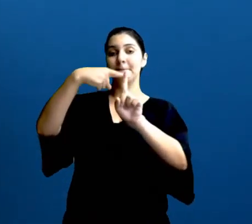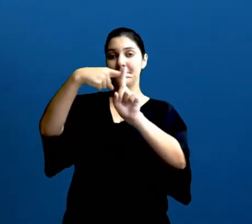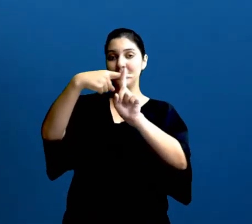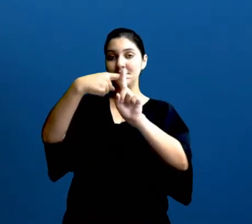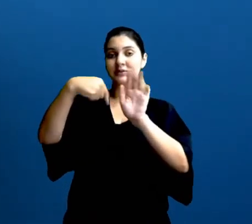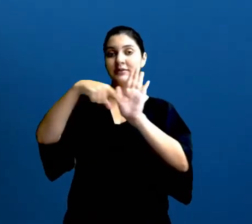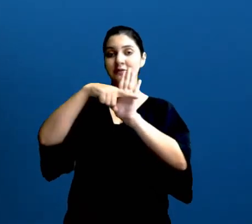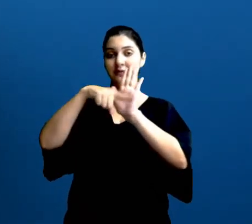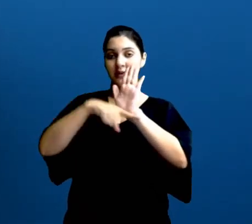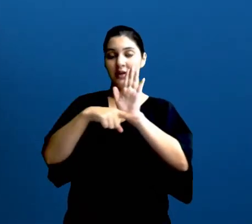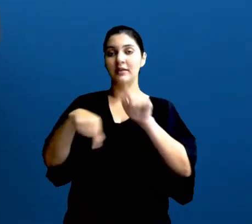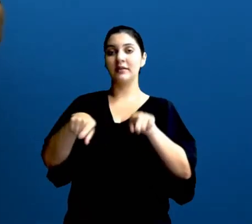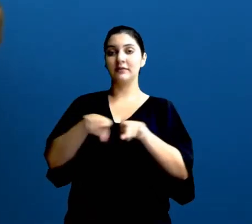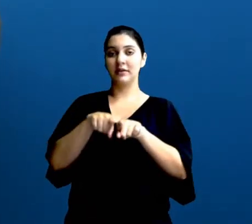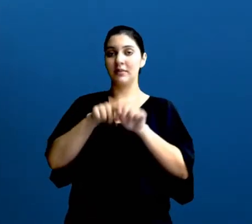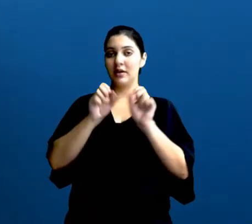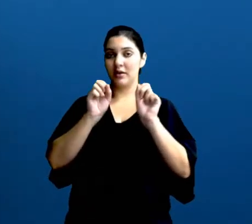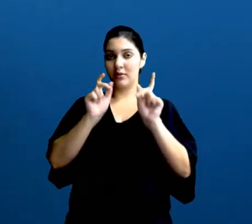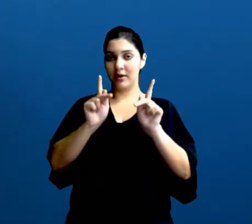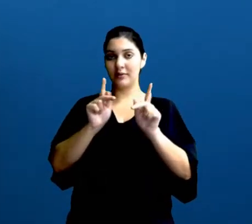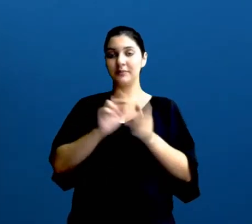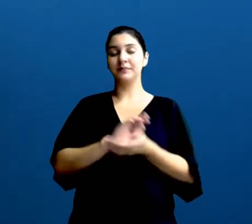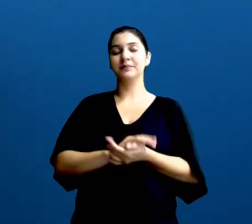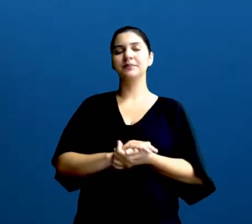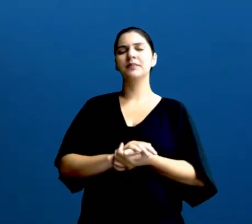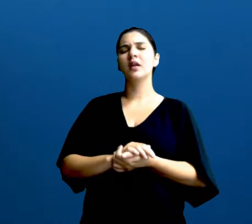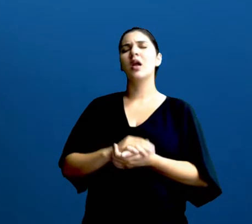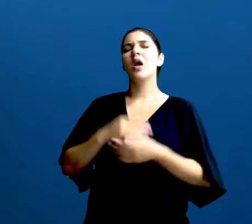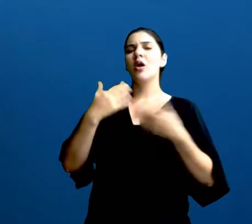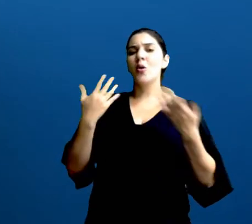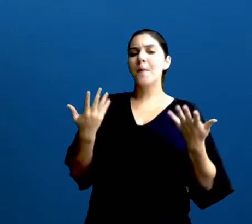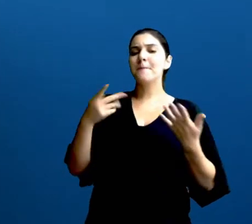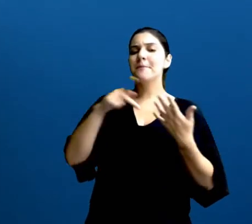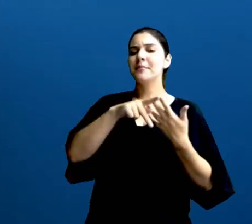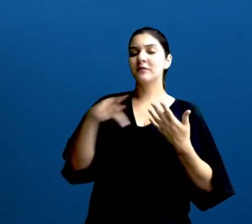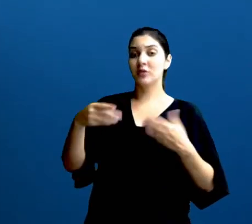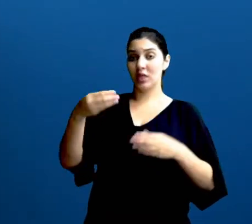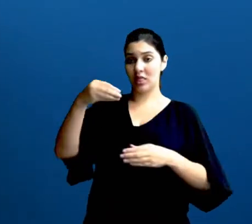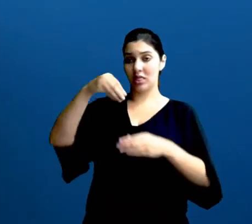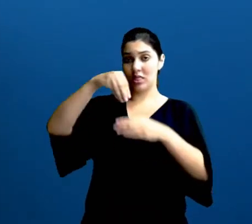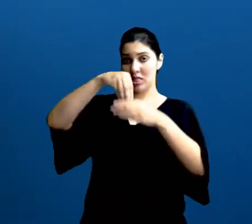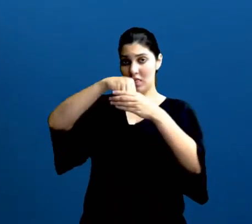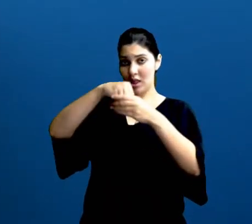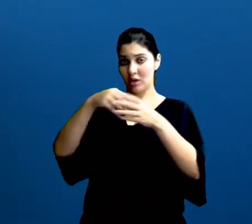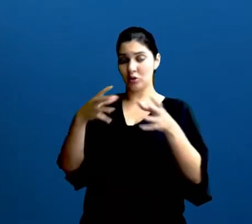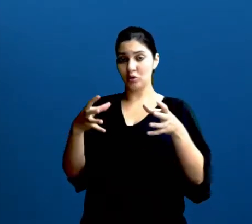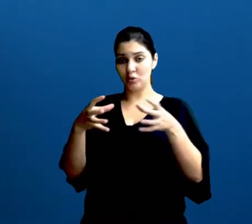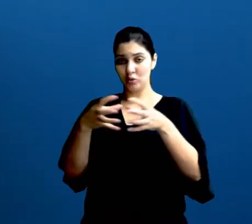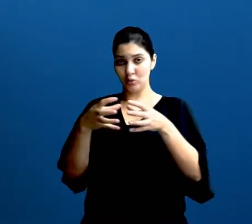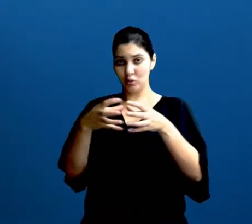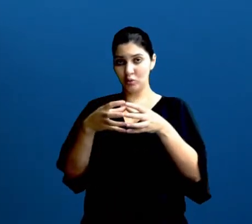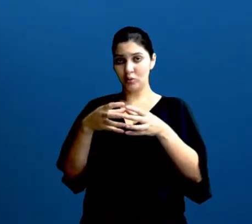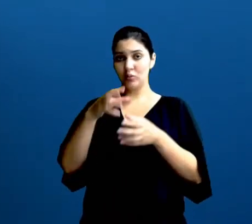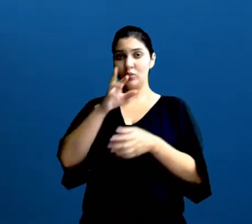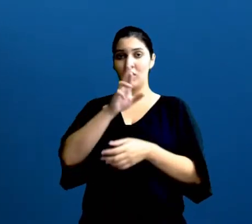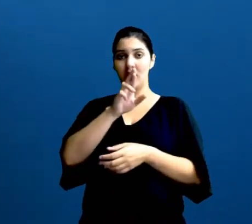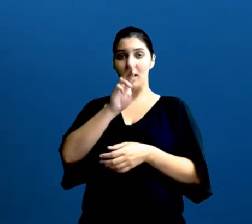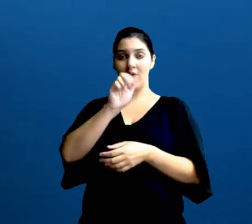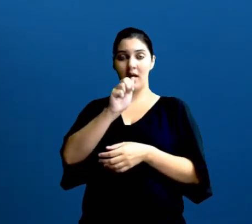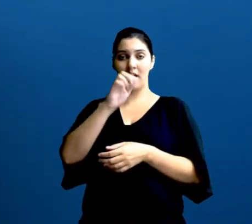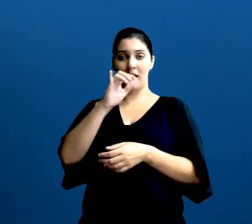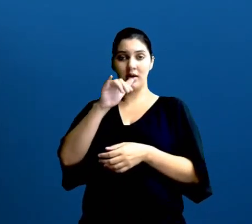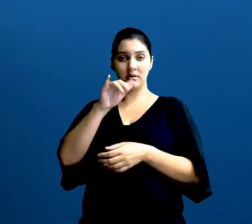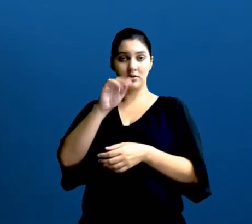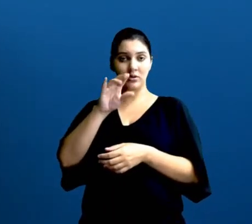e negativo também, tá certo? Ó, professora, dentro dos números racionais, do conjunto dos números